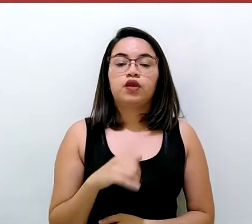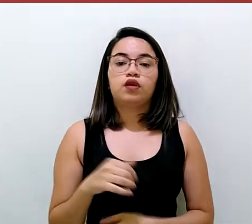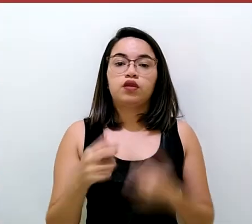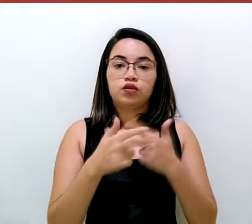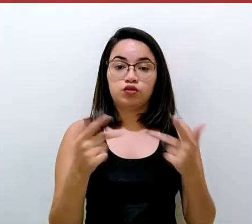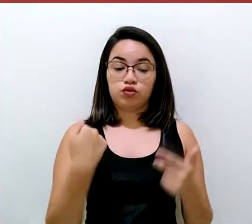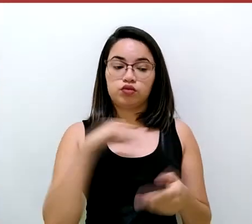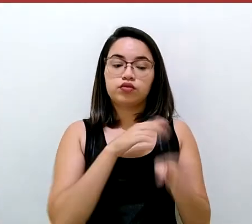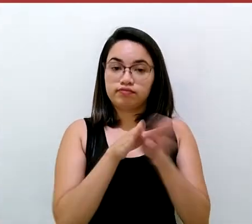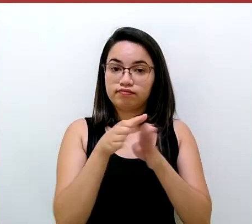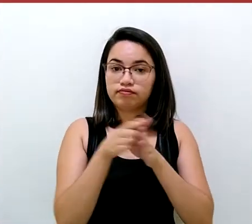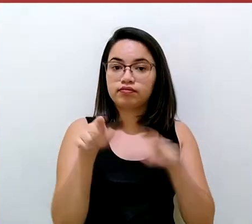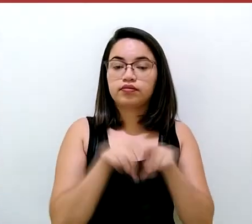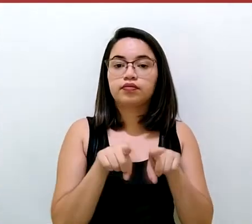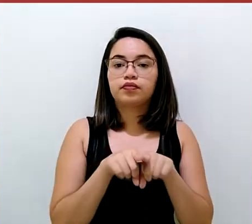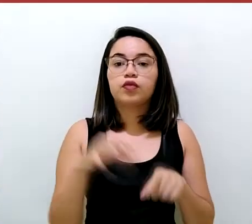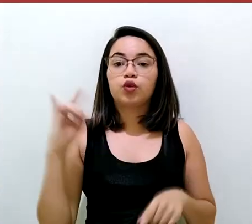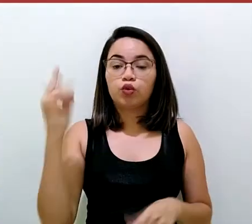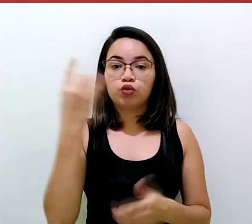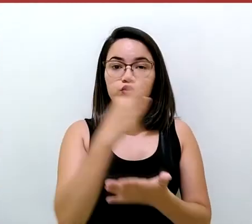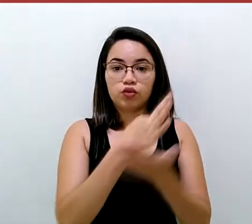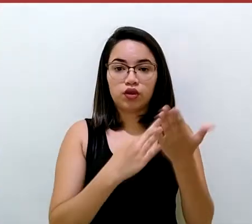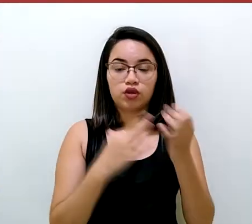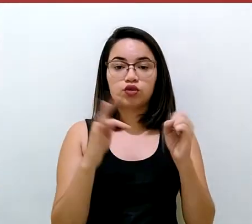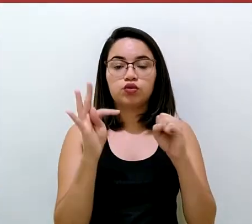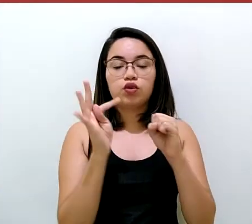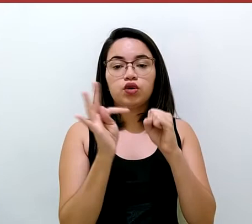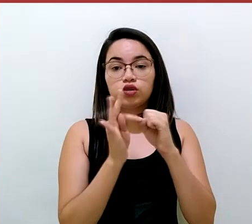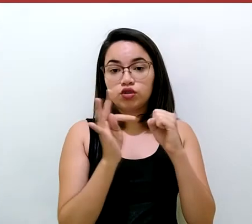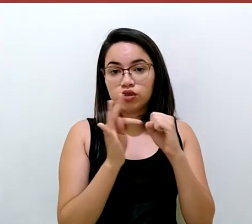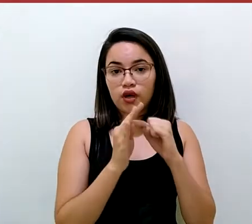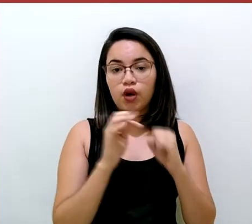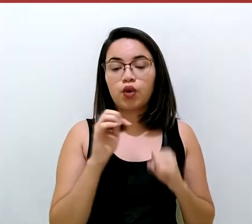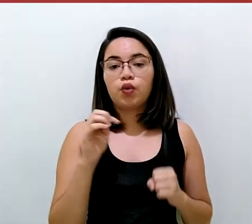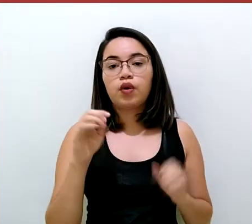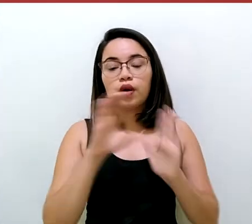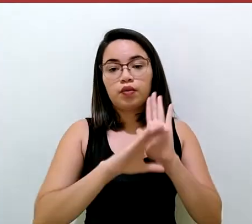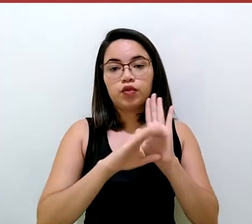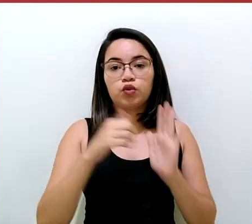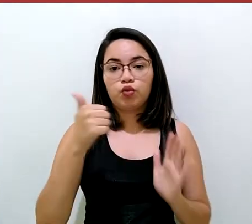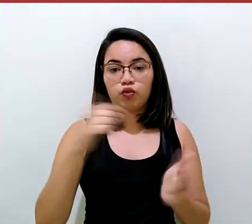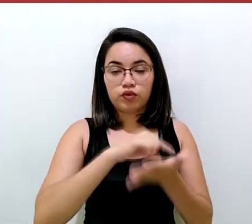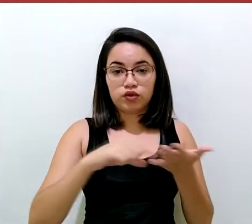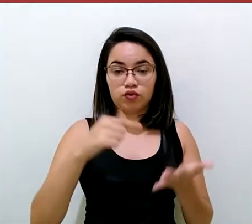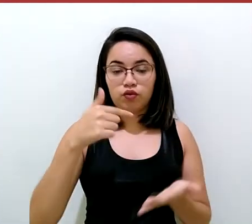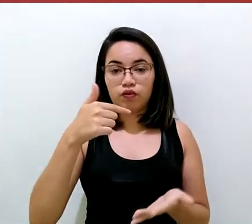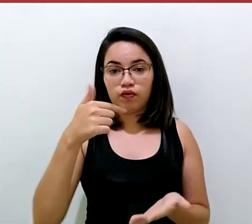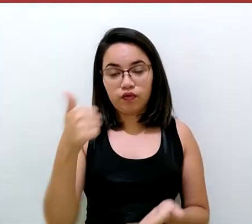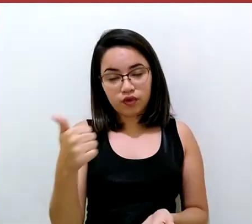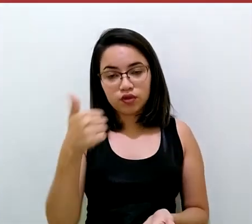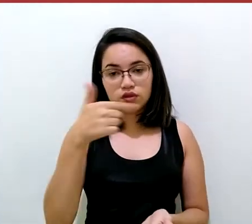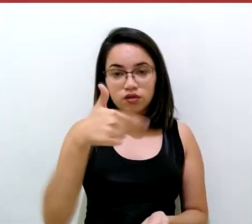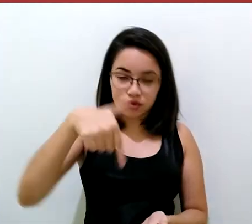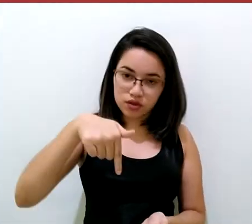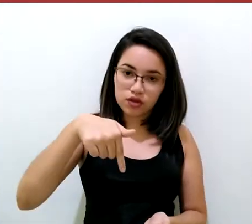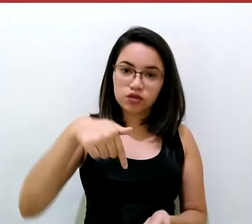naquilo que nós instruímos e orientamos. Como último texto, Tiago 1:27, falando ainda sobre esse